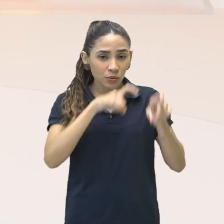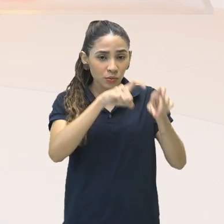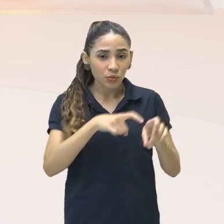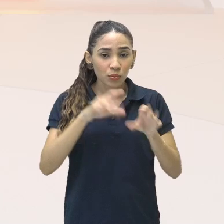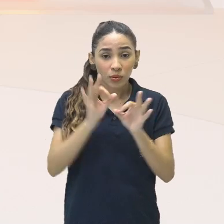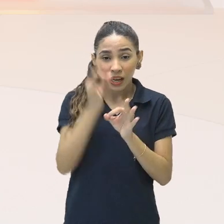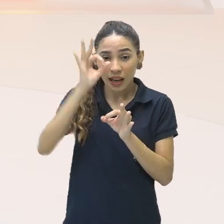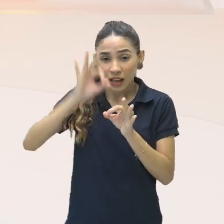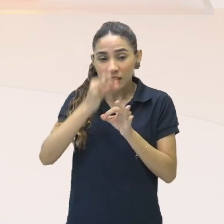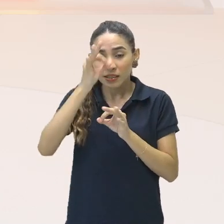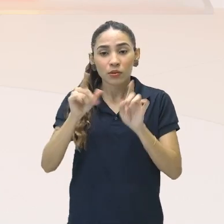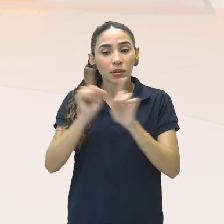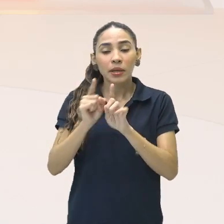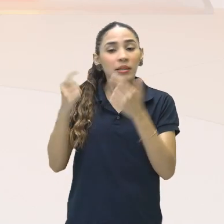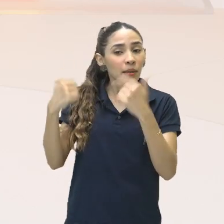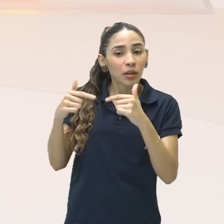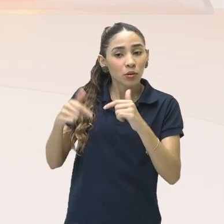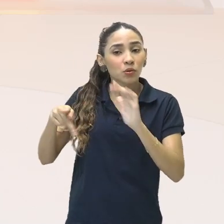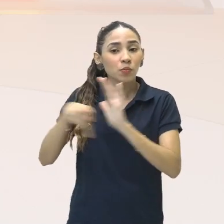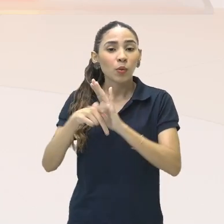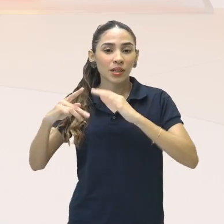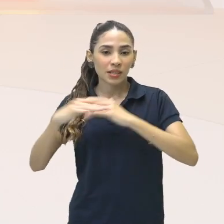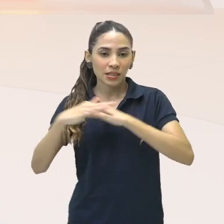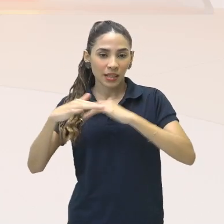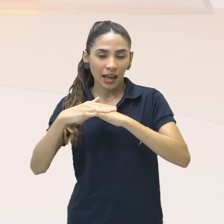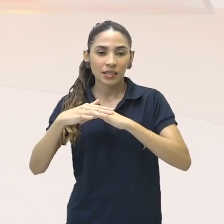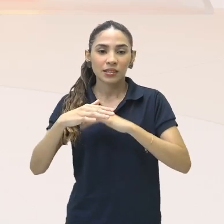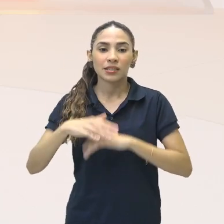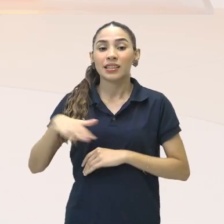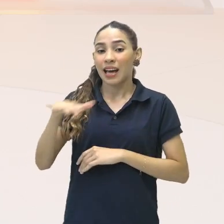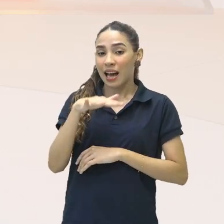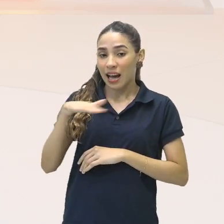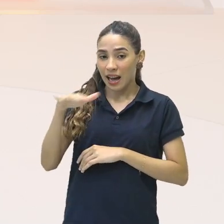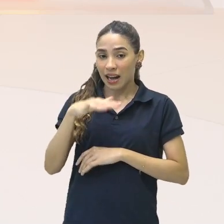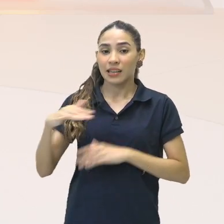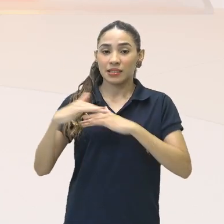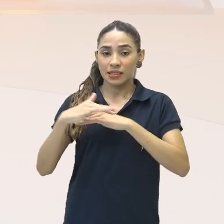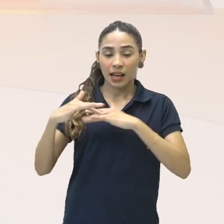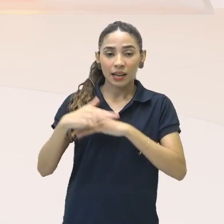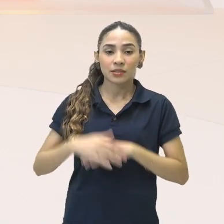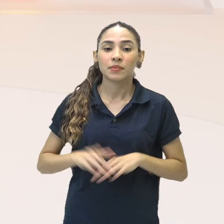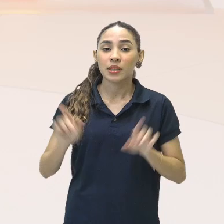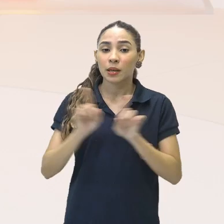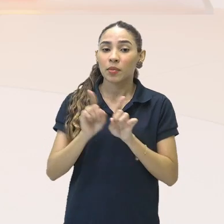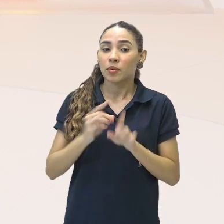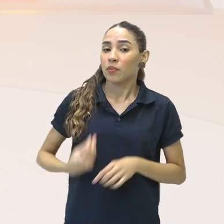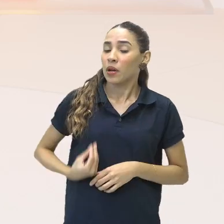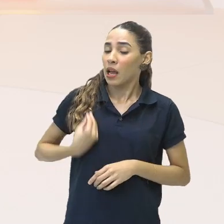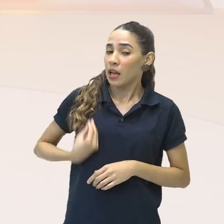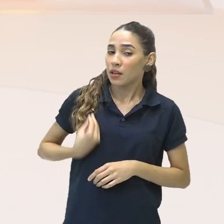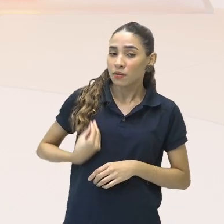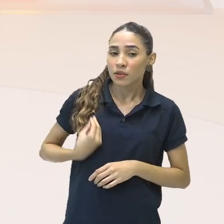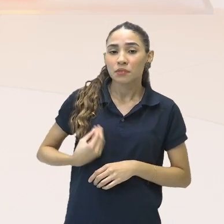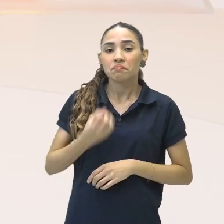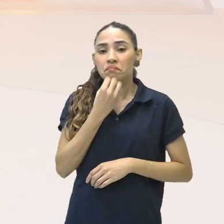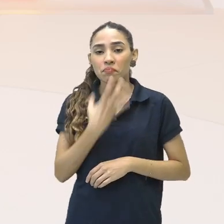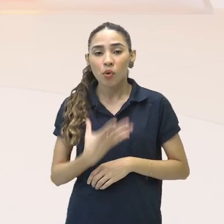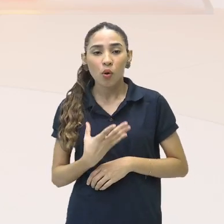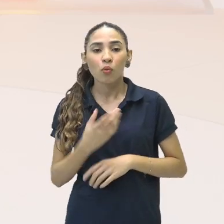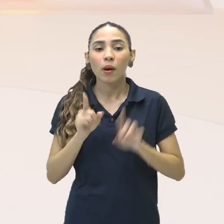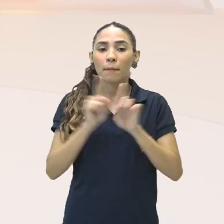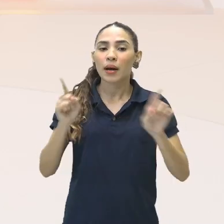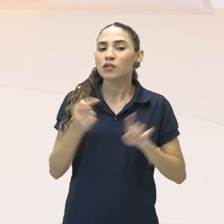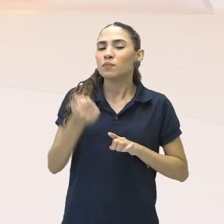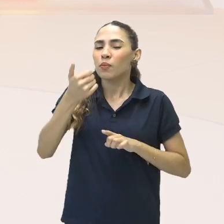e trabalhadores urbanos, ou seja, aqueles trabalhadores da área urbana. Viviam em condições modestas e com